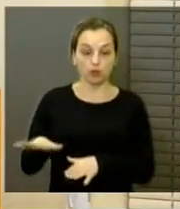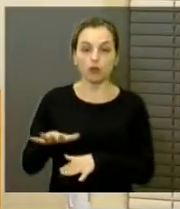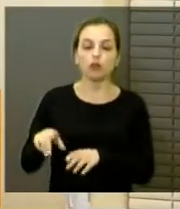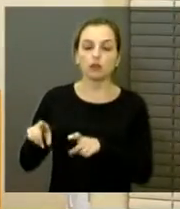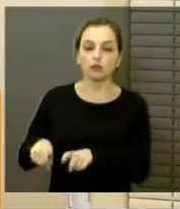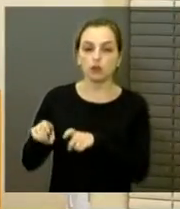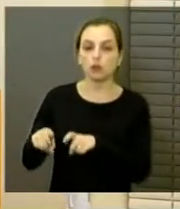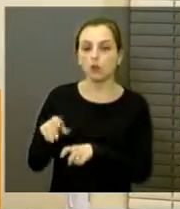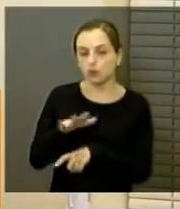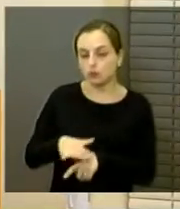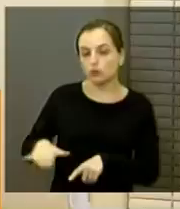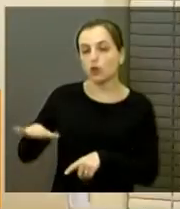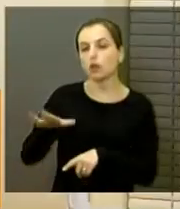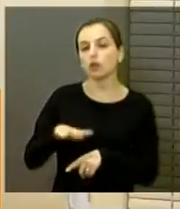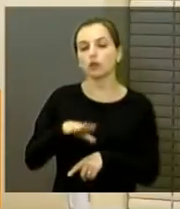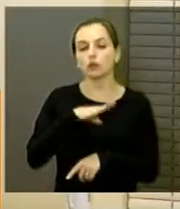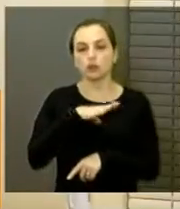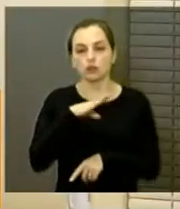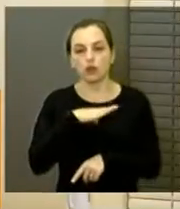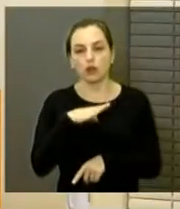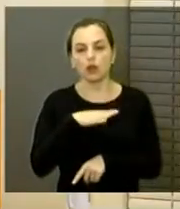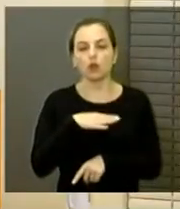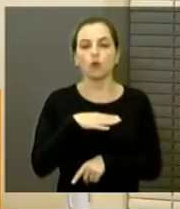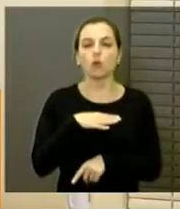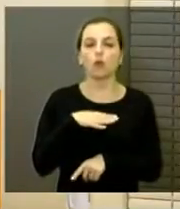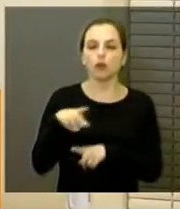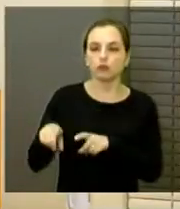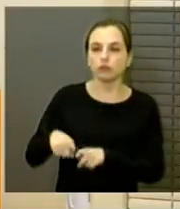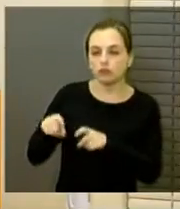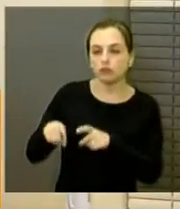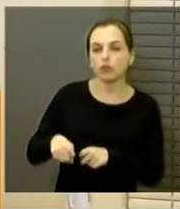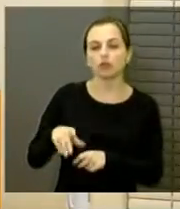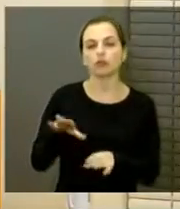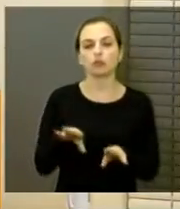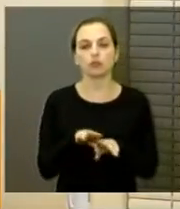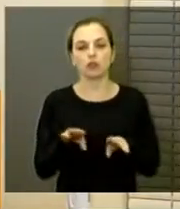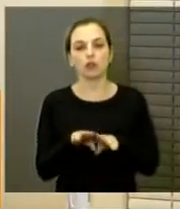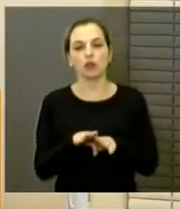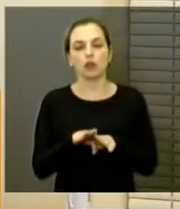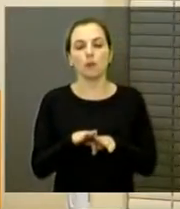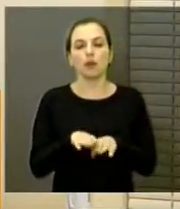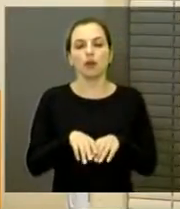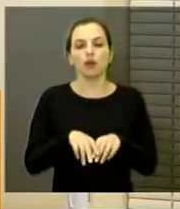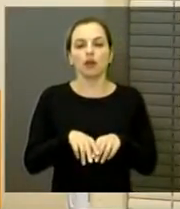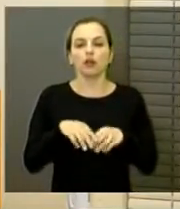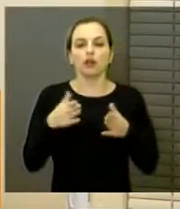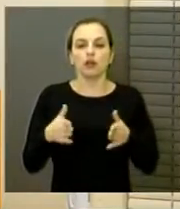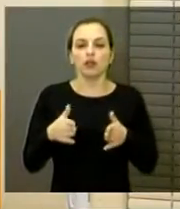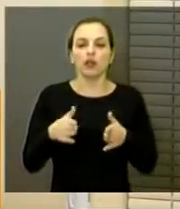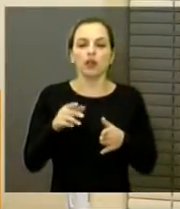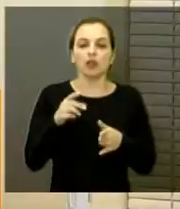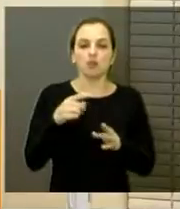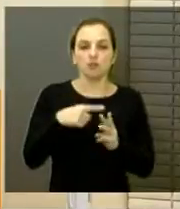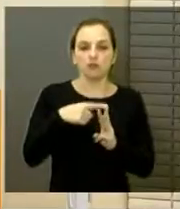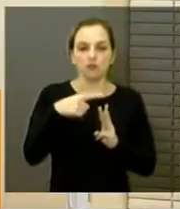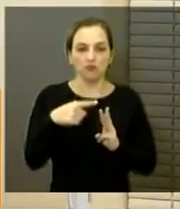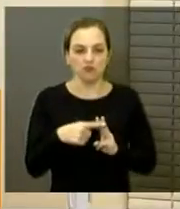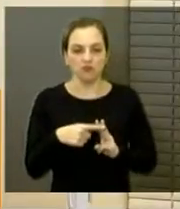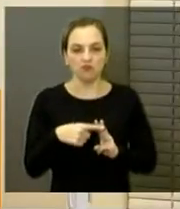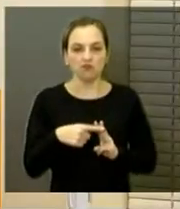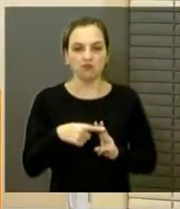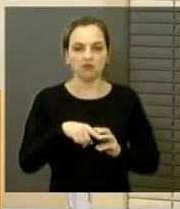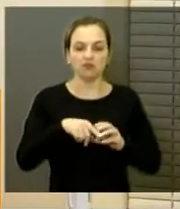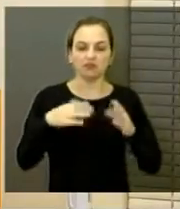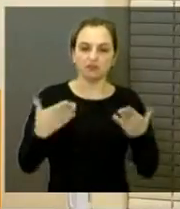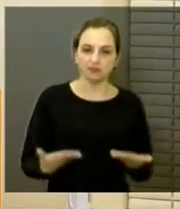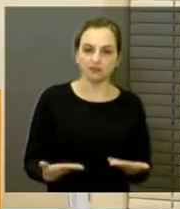algumas regiões também da cidade de grandes sítios e fazendas também, várias pontes que caíram, mais 3 pontes que caíram, e até